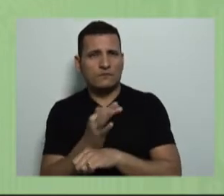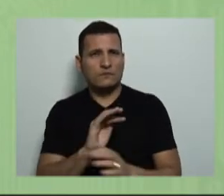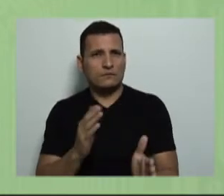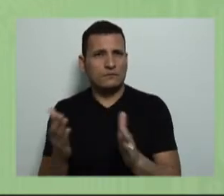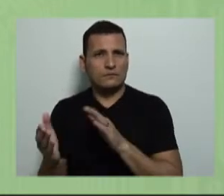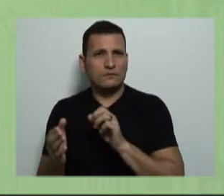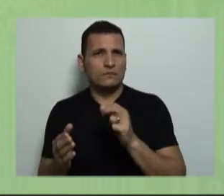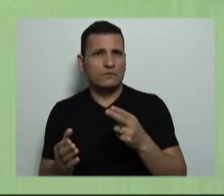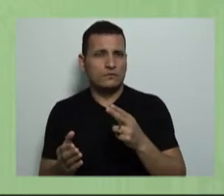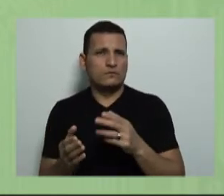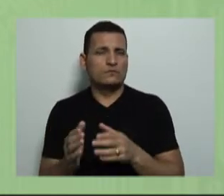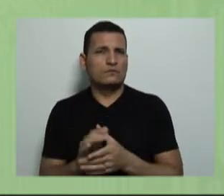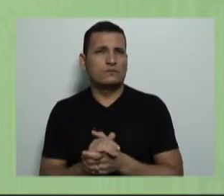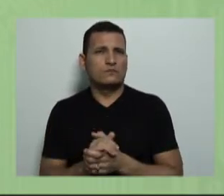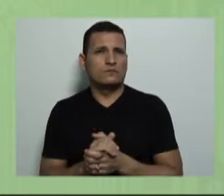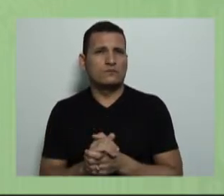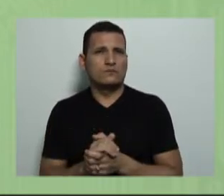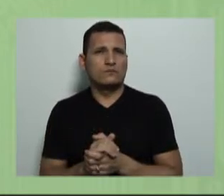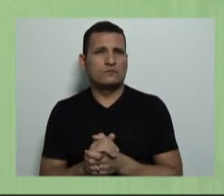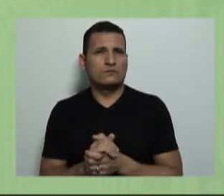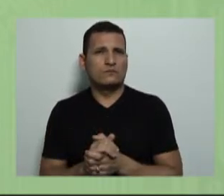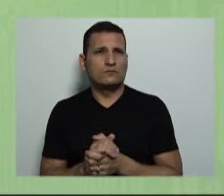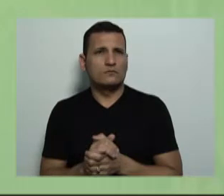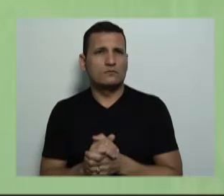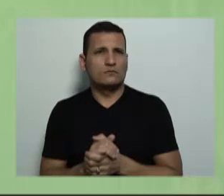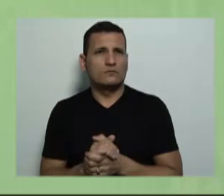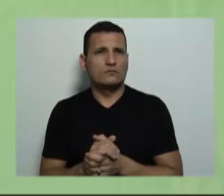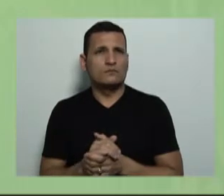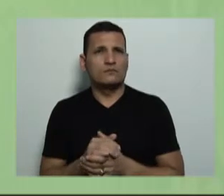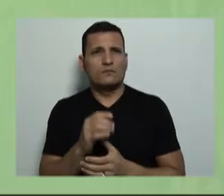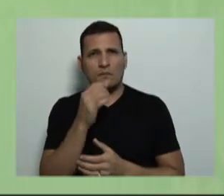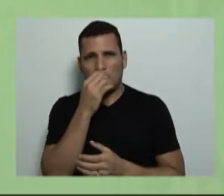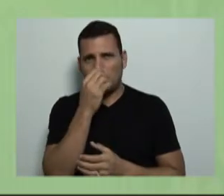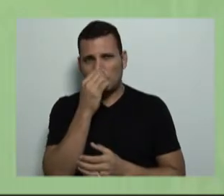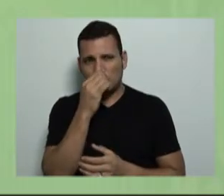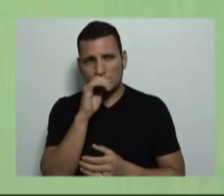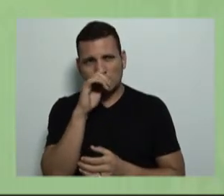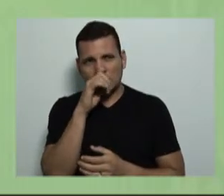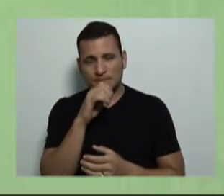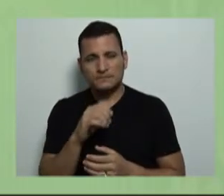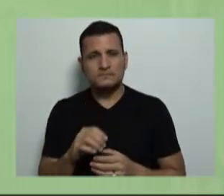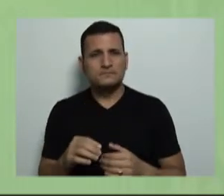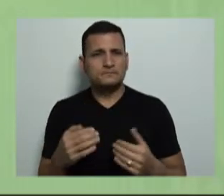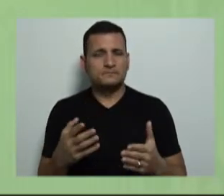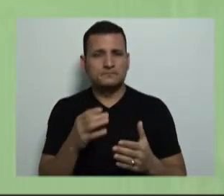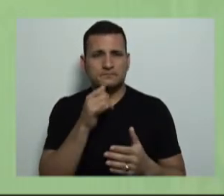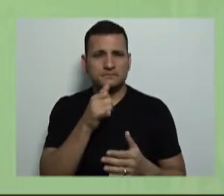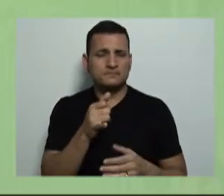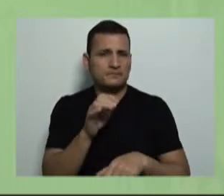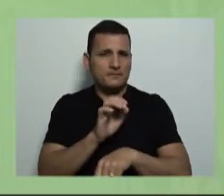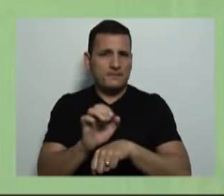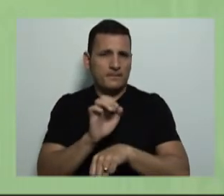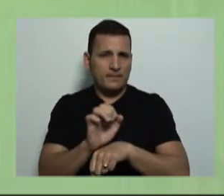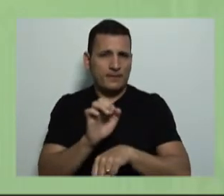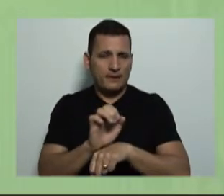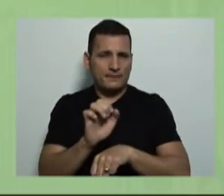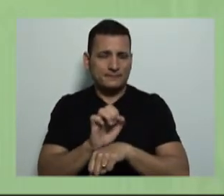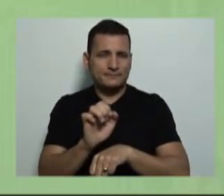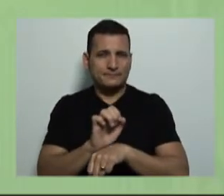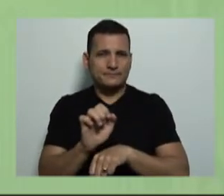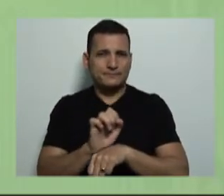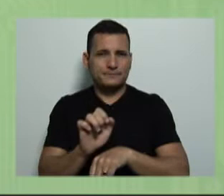sendo remunerado no caso de estágio que concede bolsa ou auxílio ao estudante. Então, pessoal, quando o estágio exceder